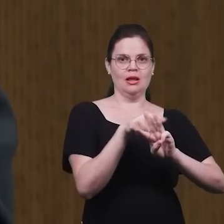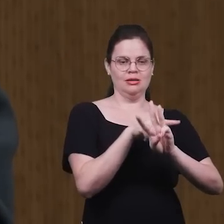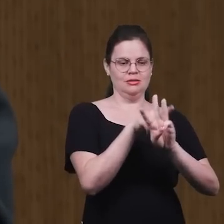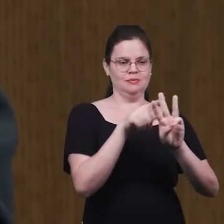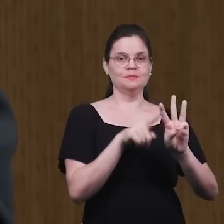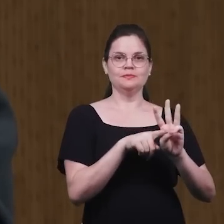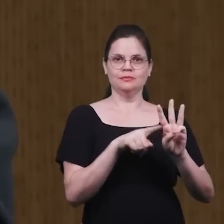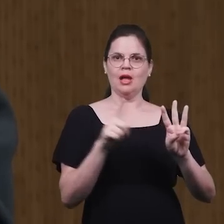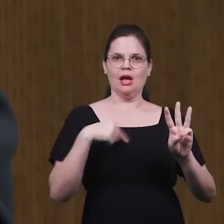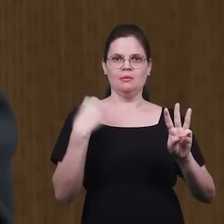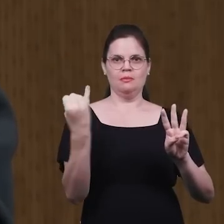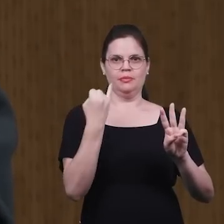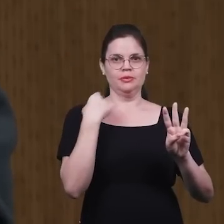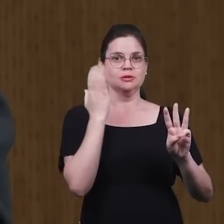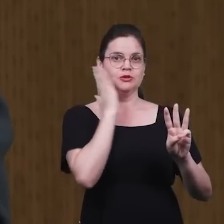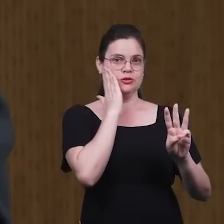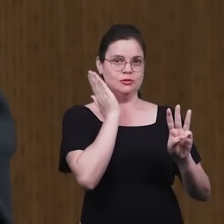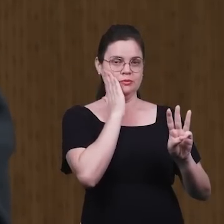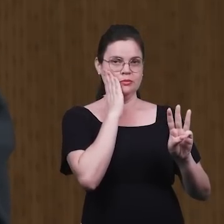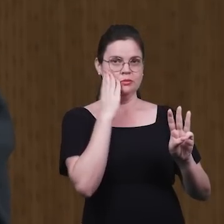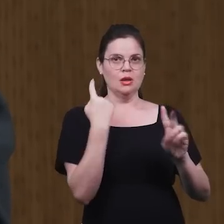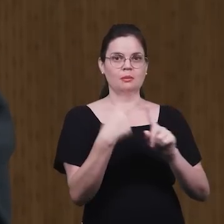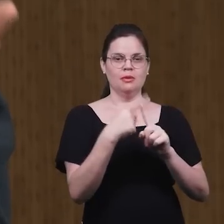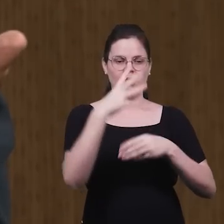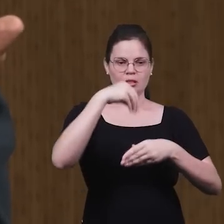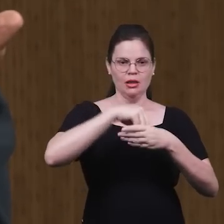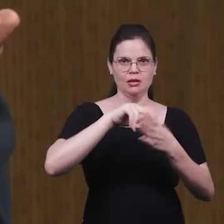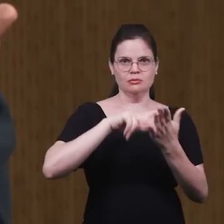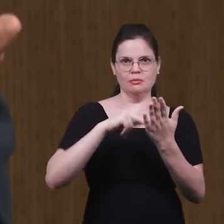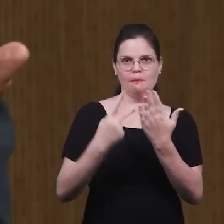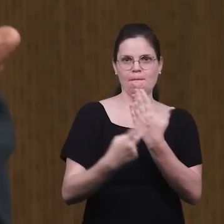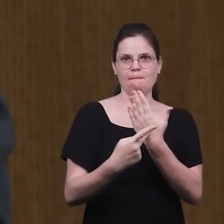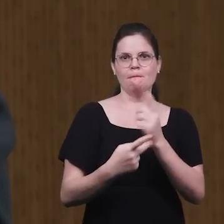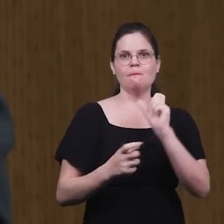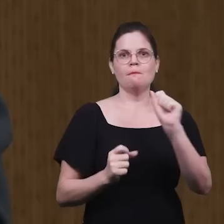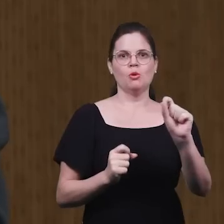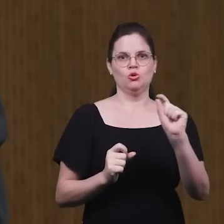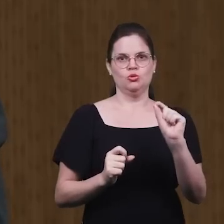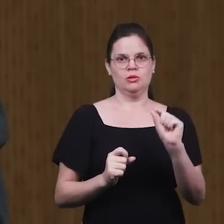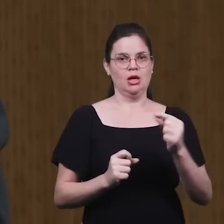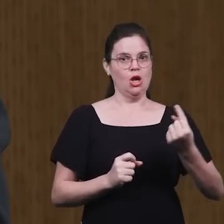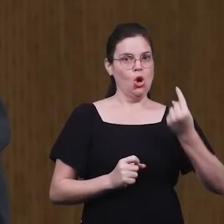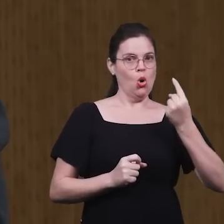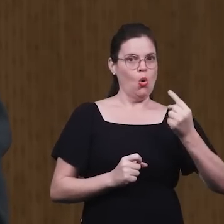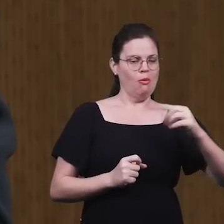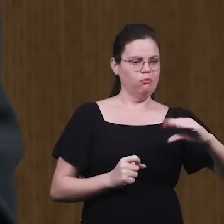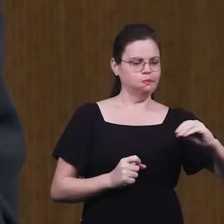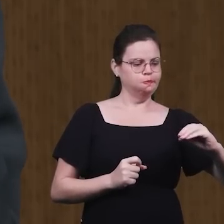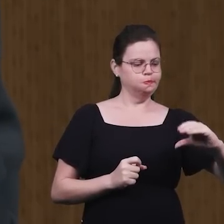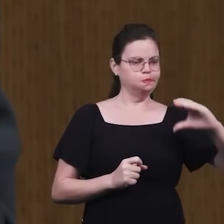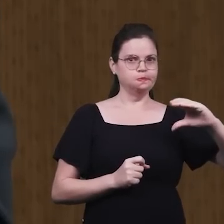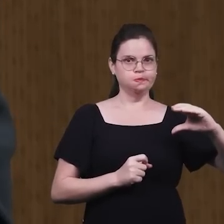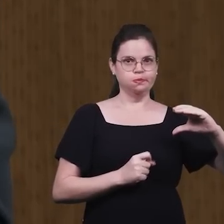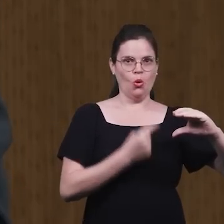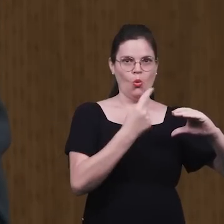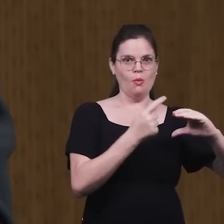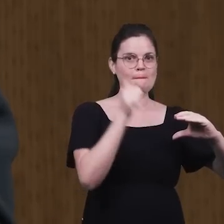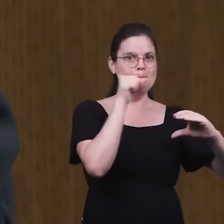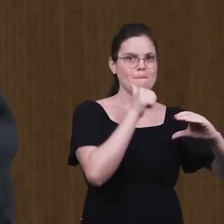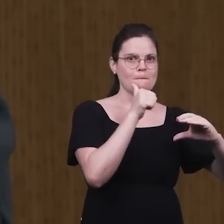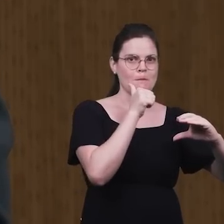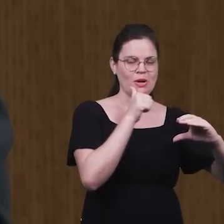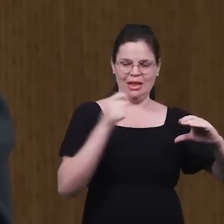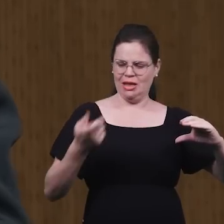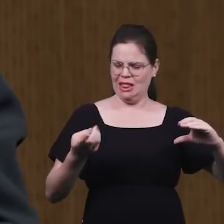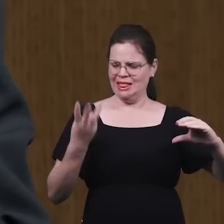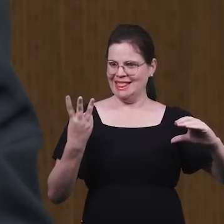muito importante a gente observar isso, porque quando a gente vê lá na parábola, fala de uma medida de fermento que uma